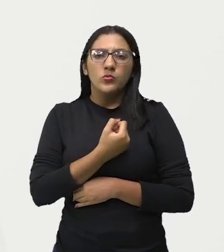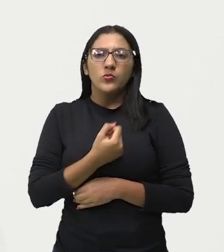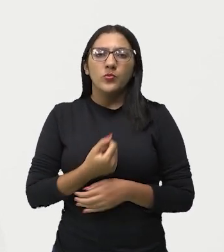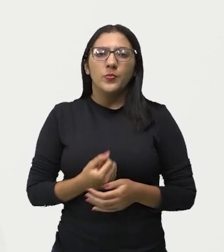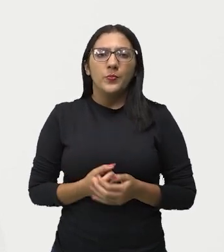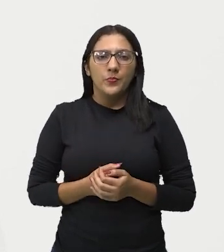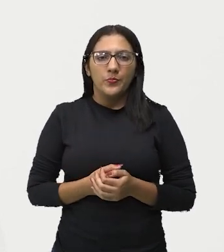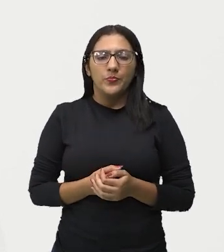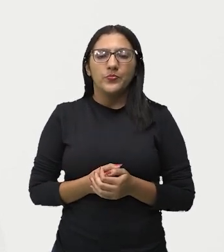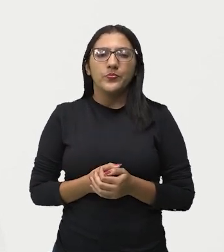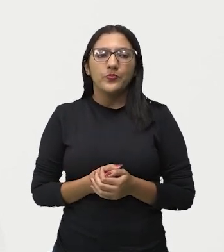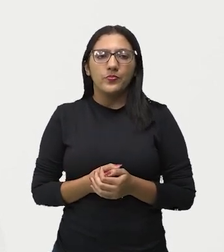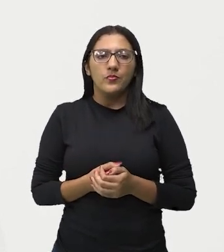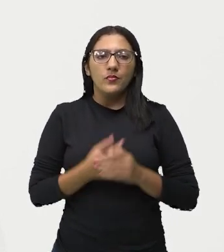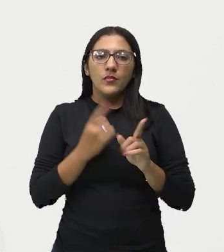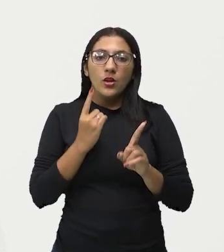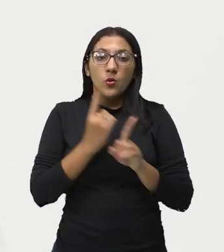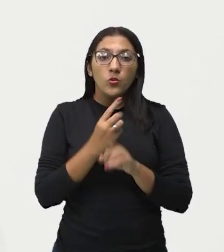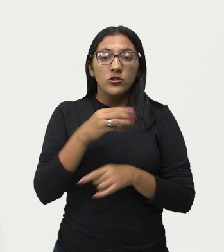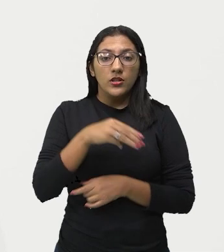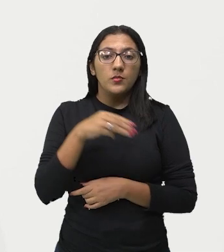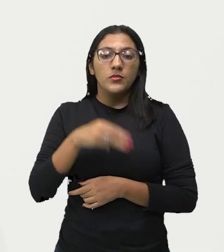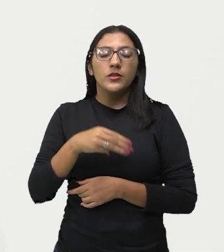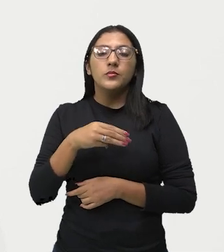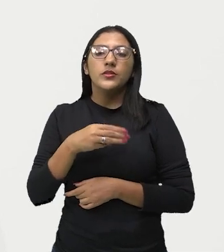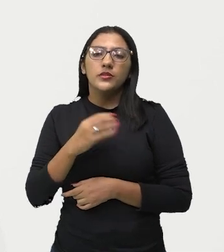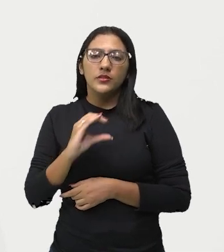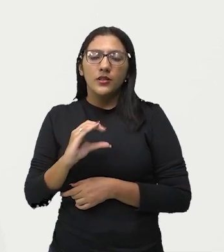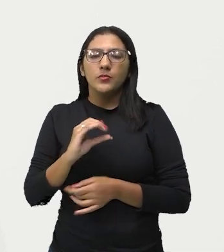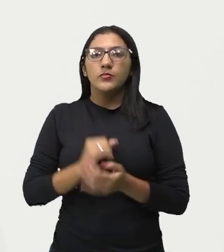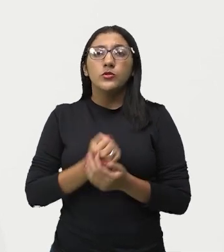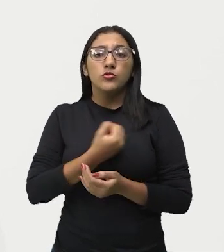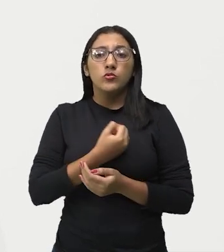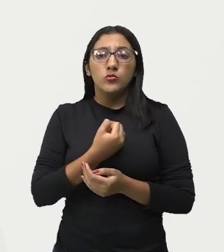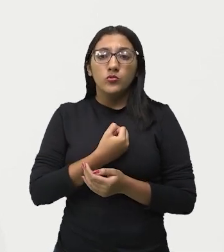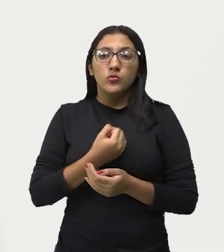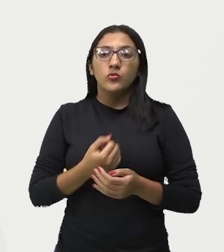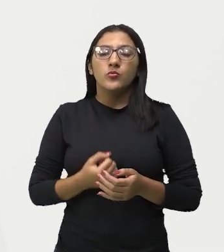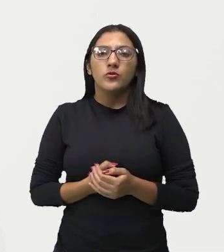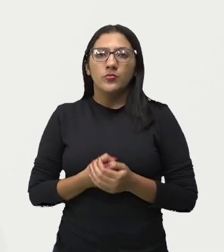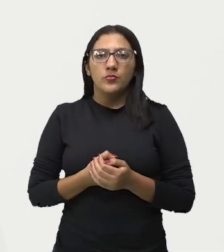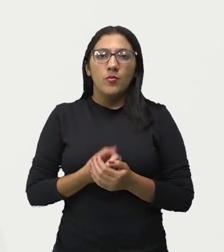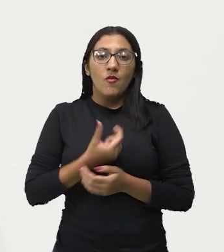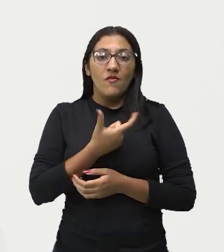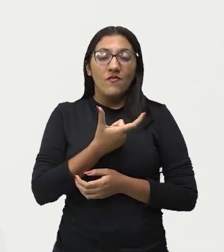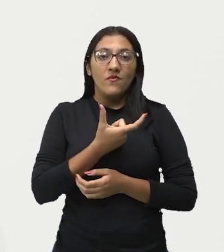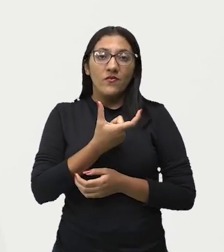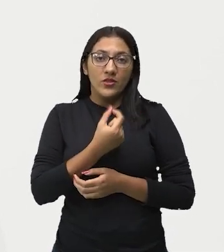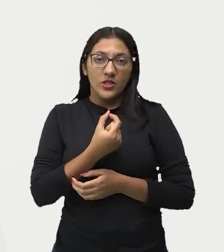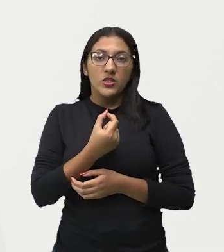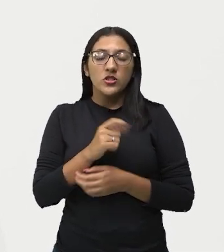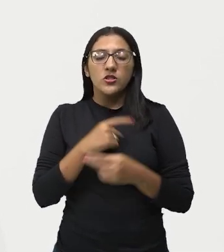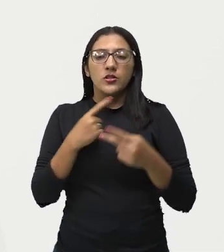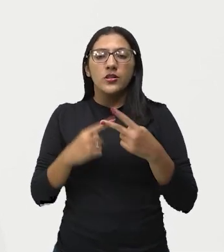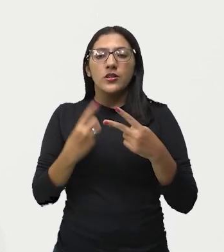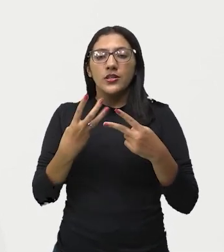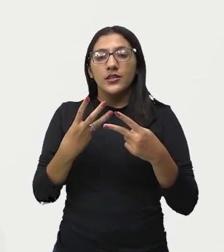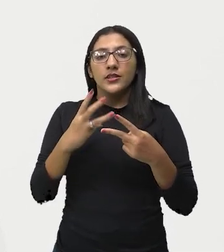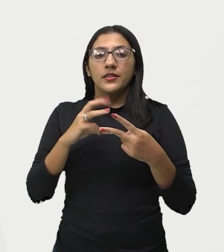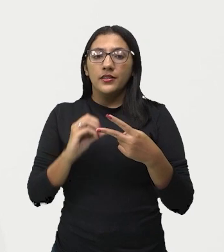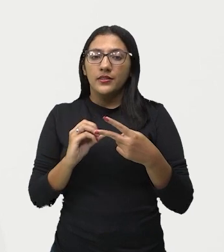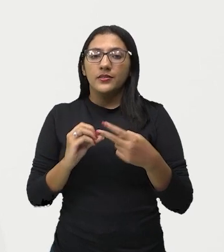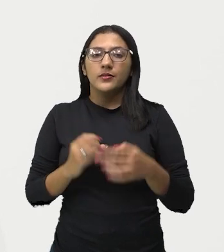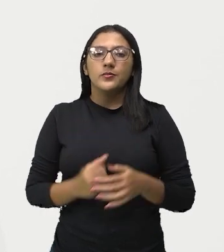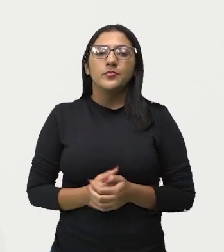comum. Olha só, determine o MMC entre os números 20 e 30.